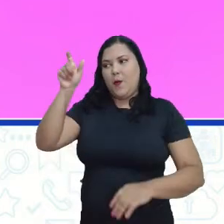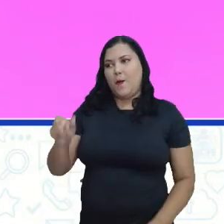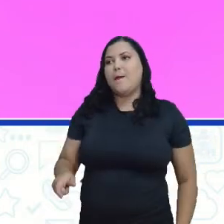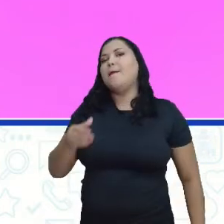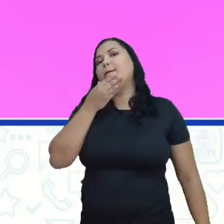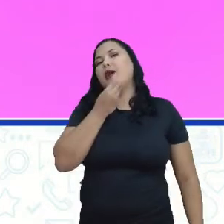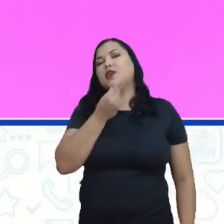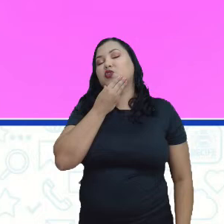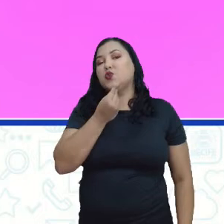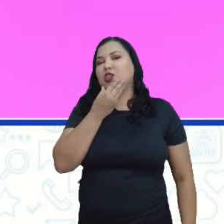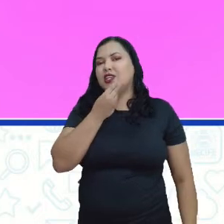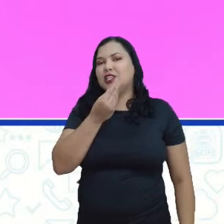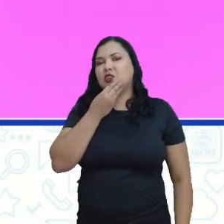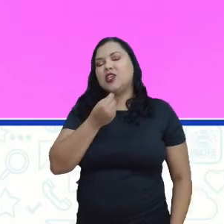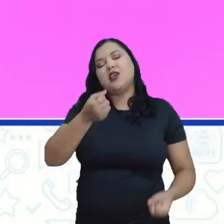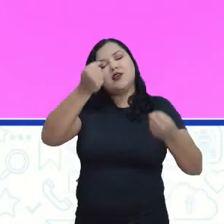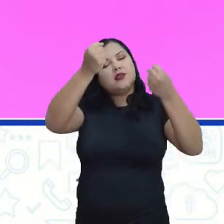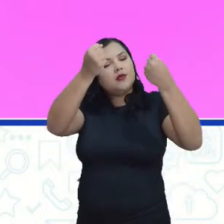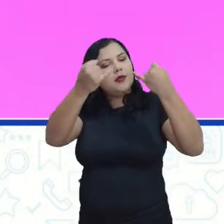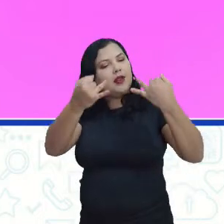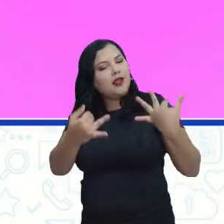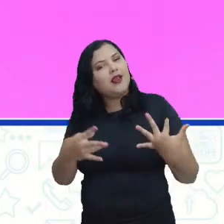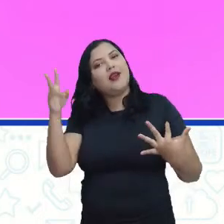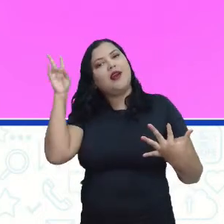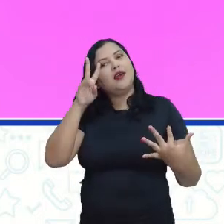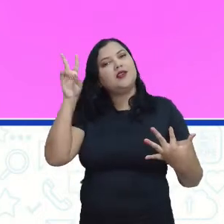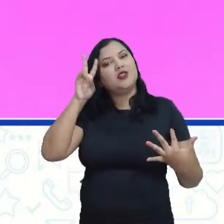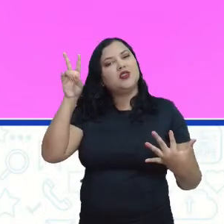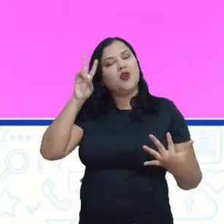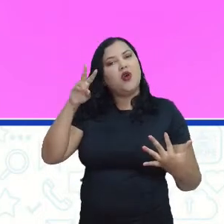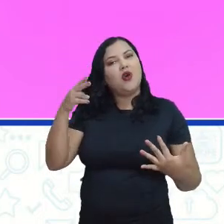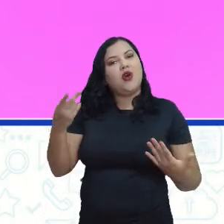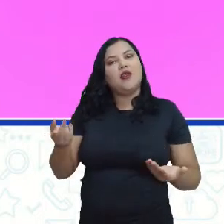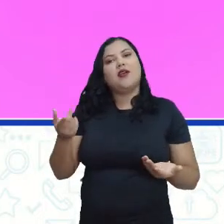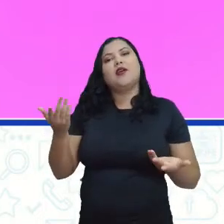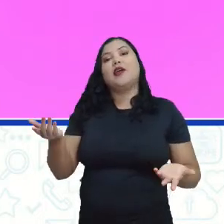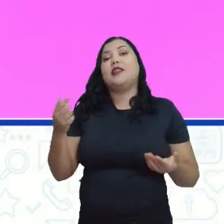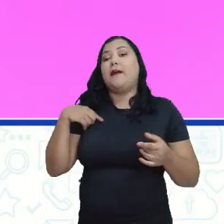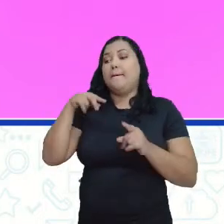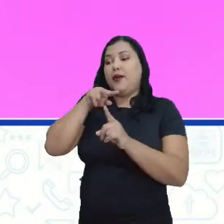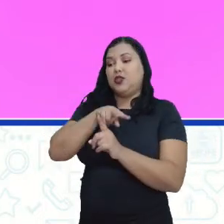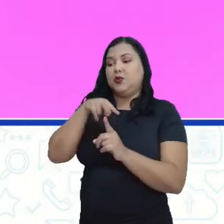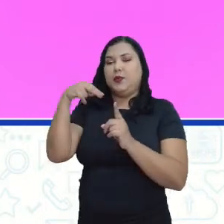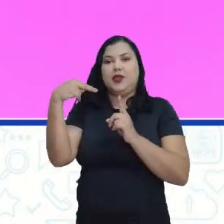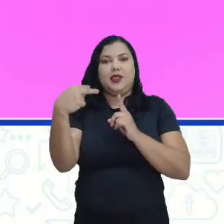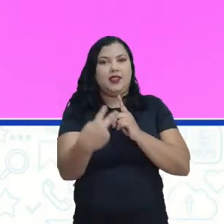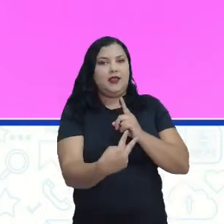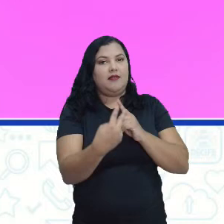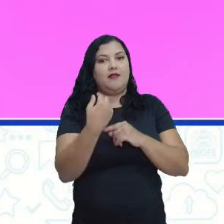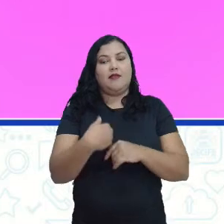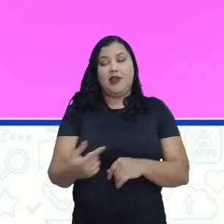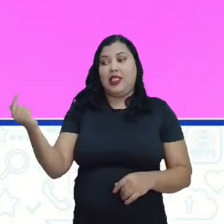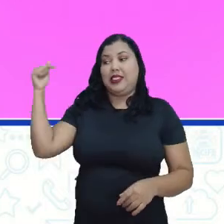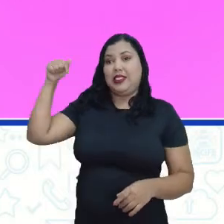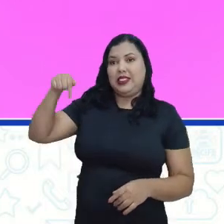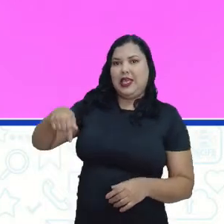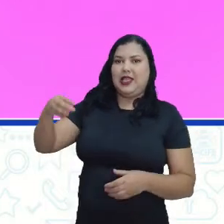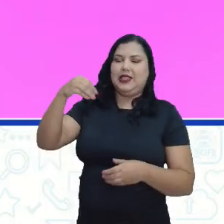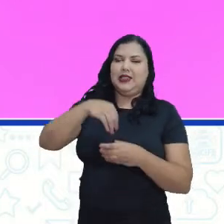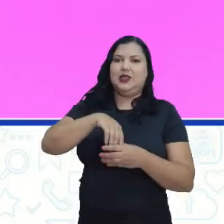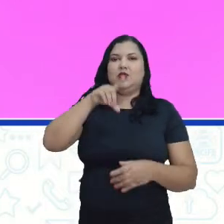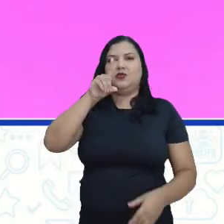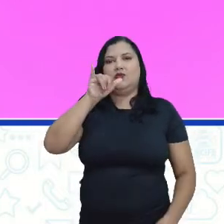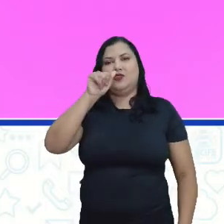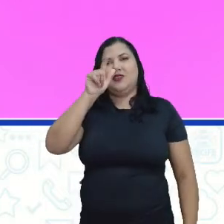de Jane Austen e conta a história inteira do livro sob o ponto de vista masculino através do diário. Então,